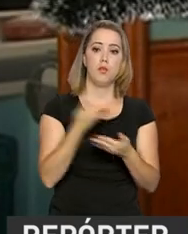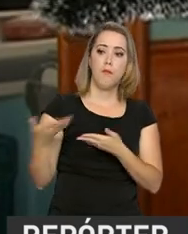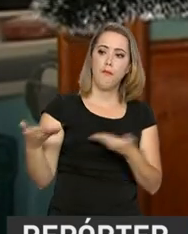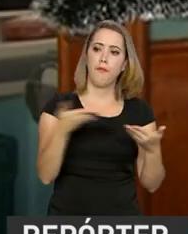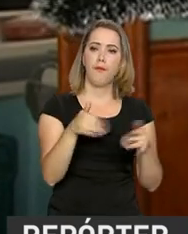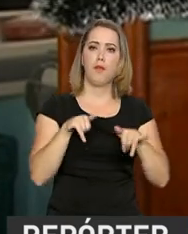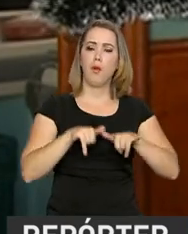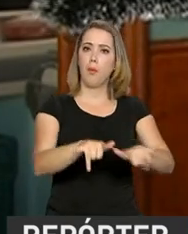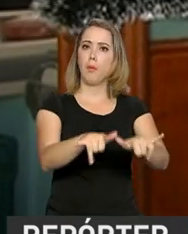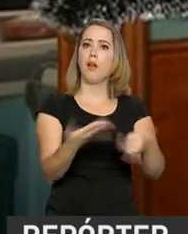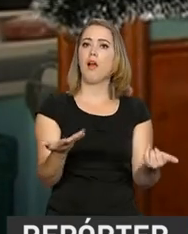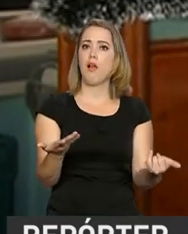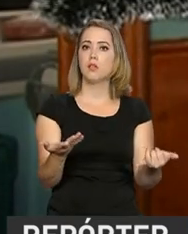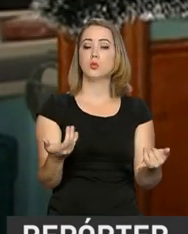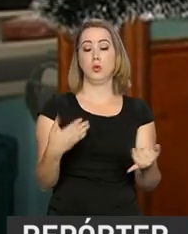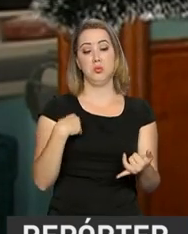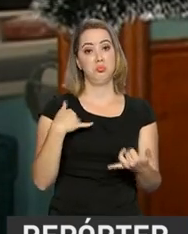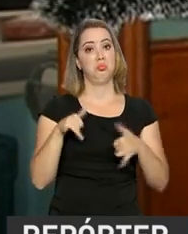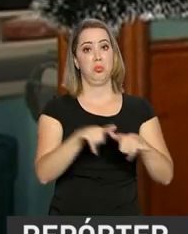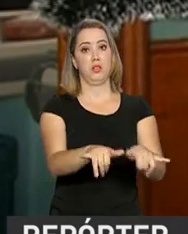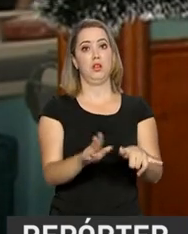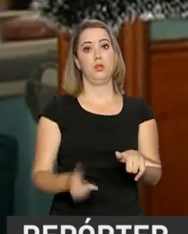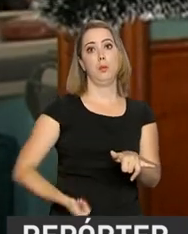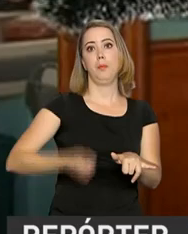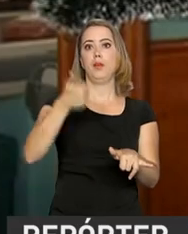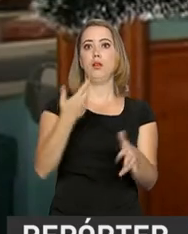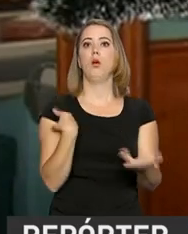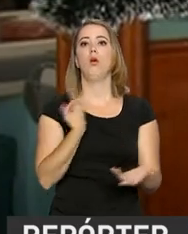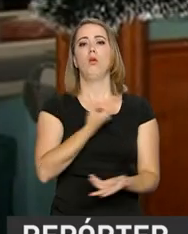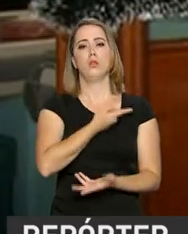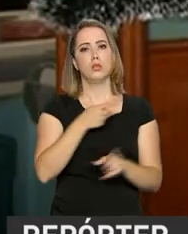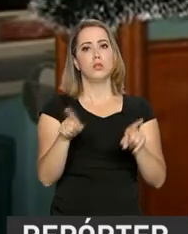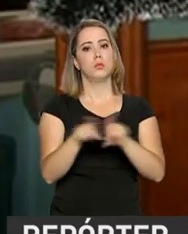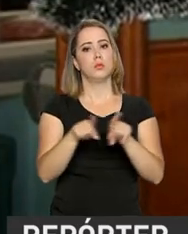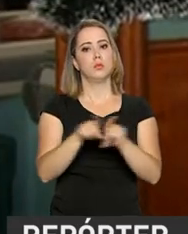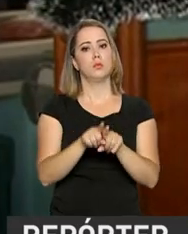supermercado. E vindo para o supermercado, a gente vai ter uma perspectiva que nós vamos também melhorar um pouco o nosso movimento.